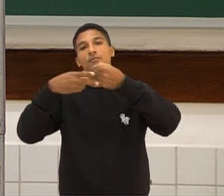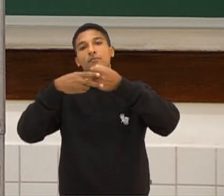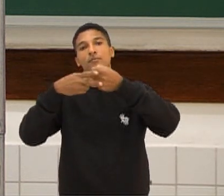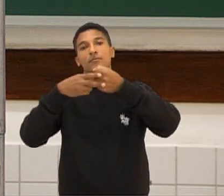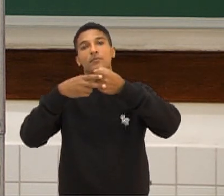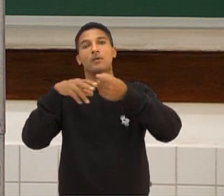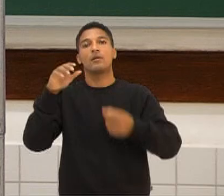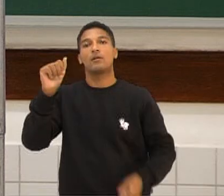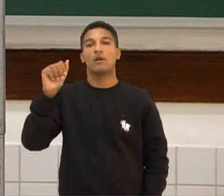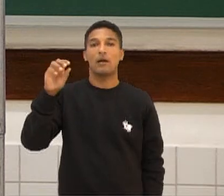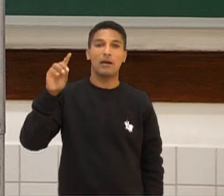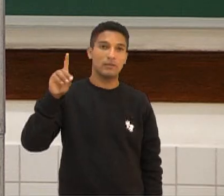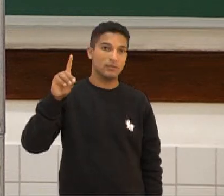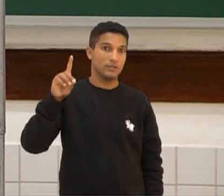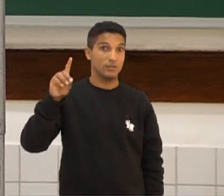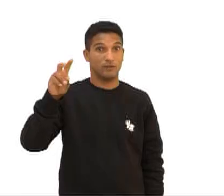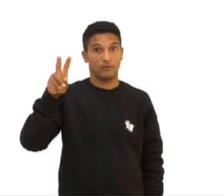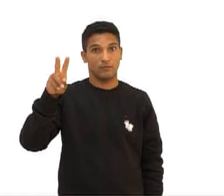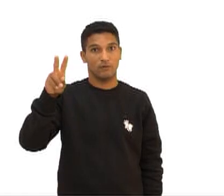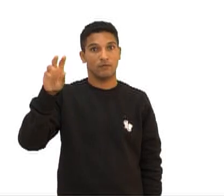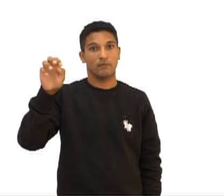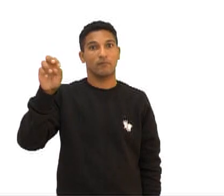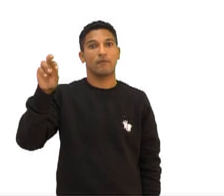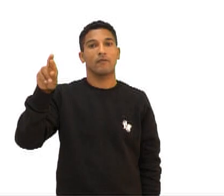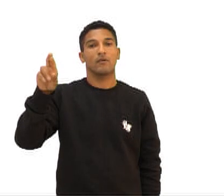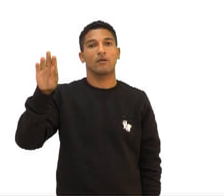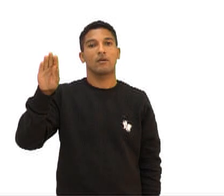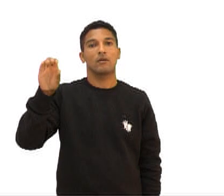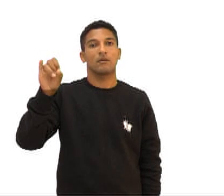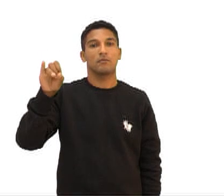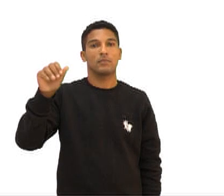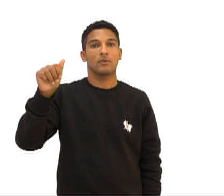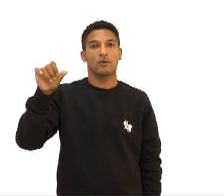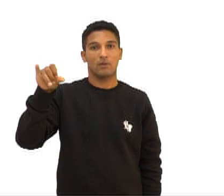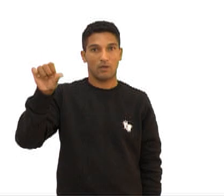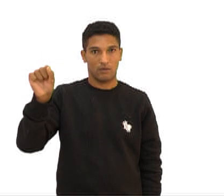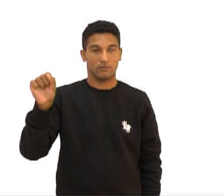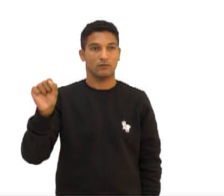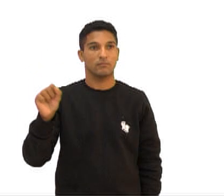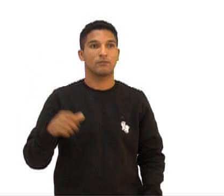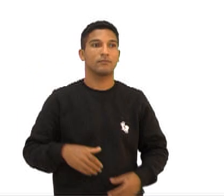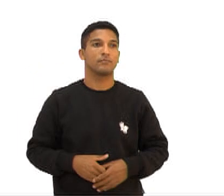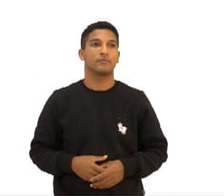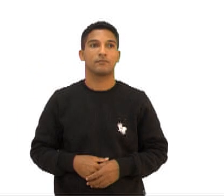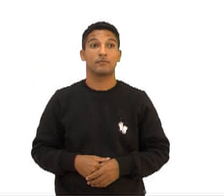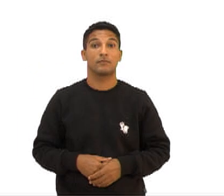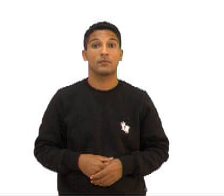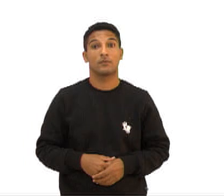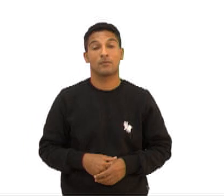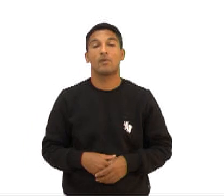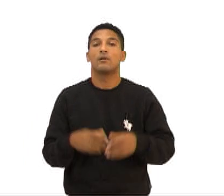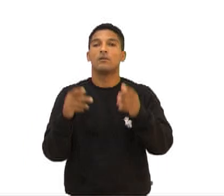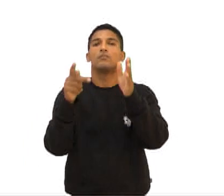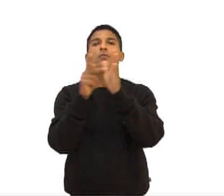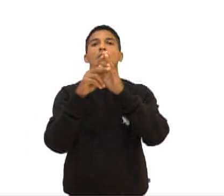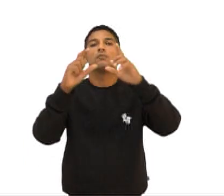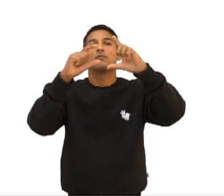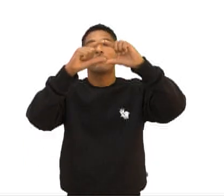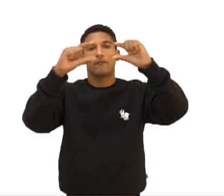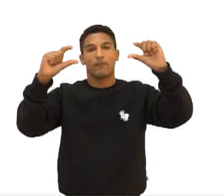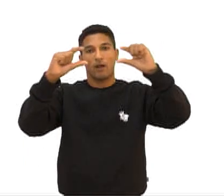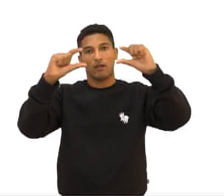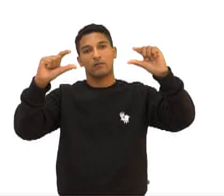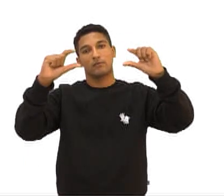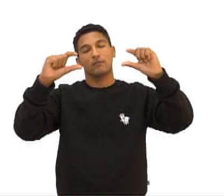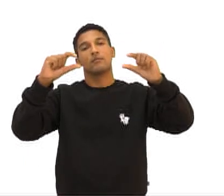de adjunta de nominal. As orações subordinadas adverbiais são aquelas que possuem a função do